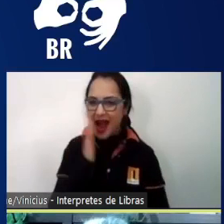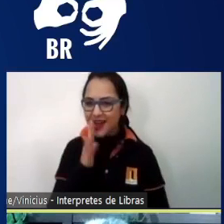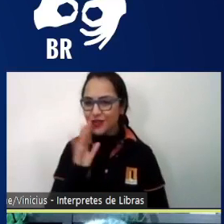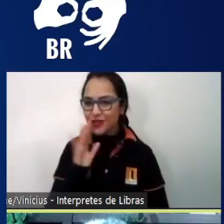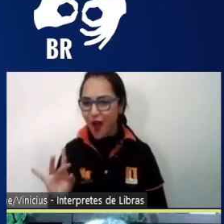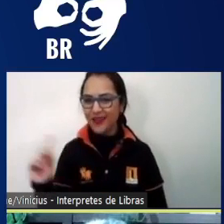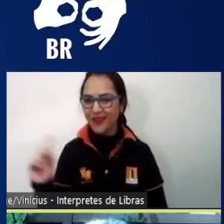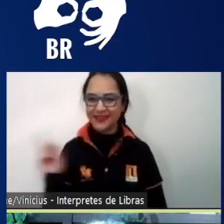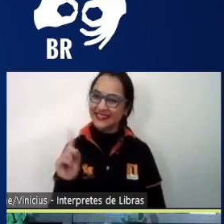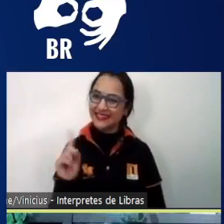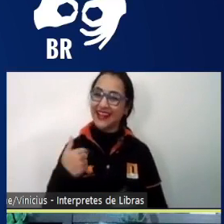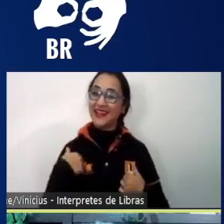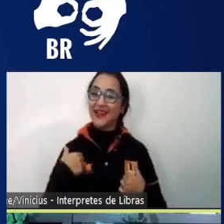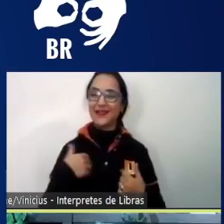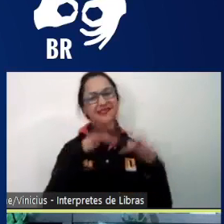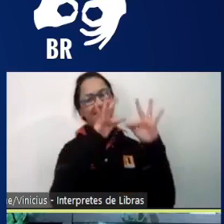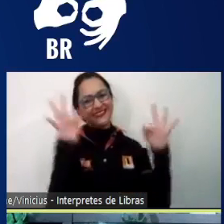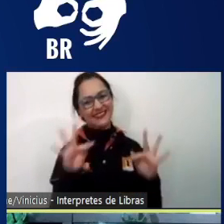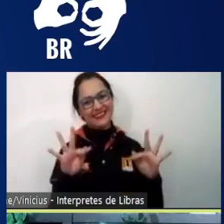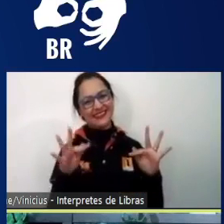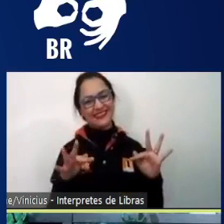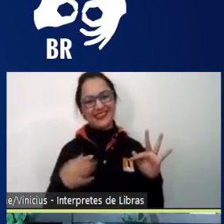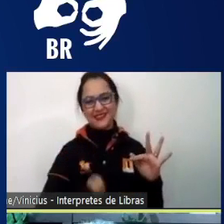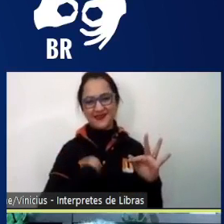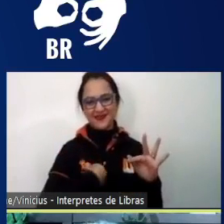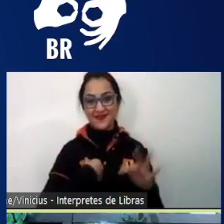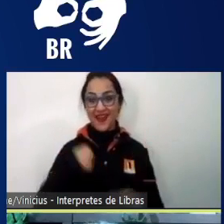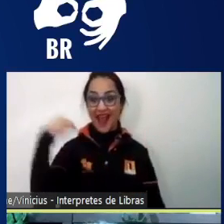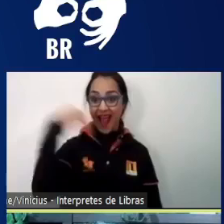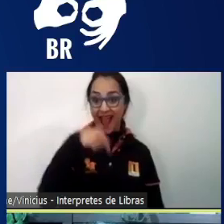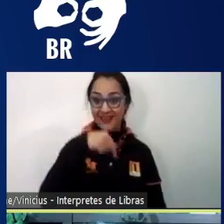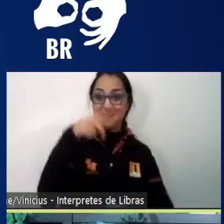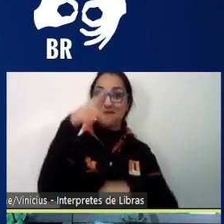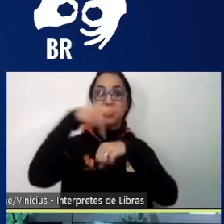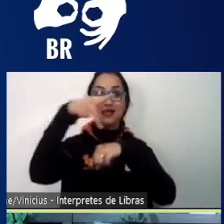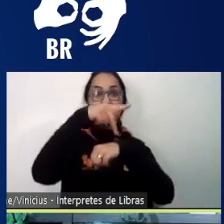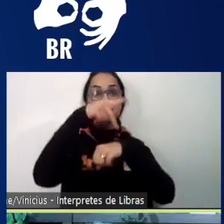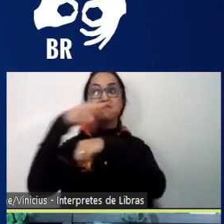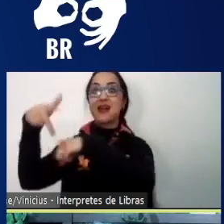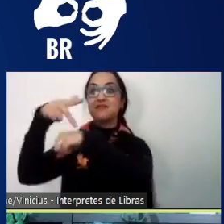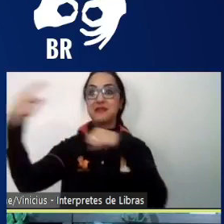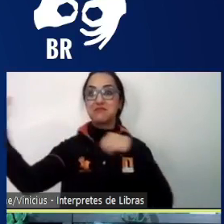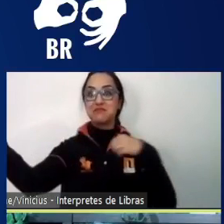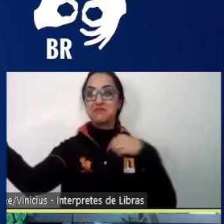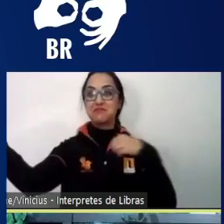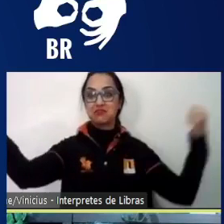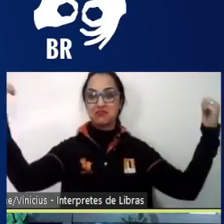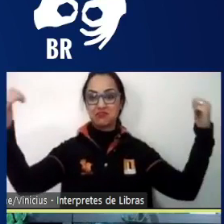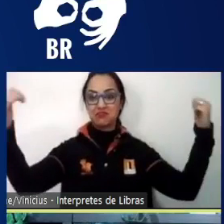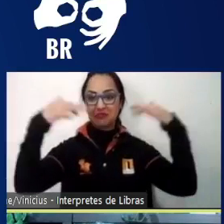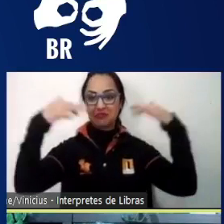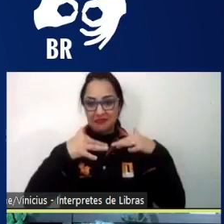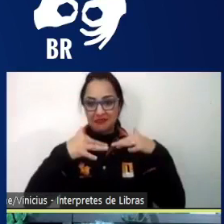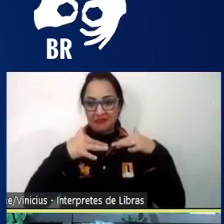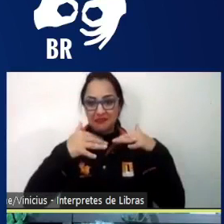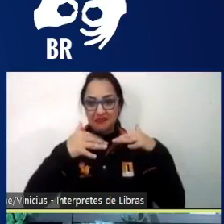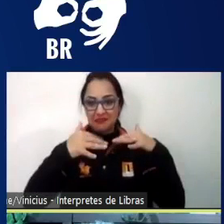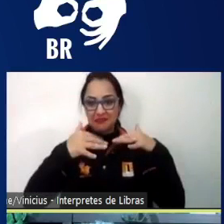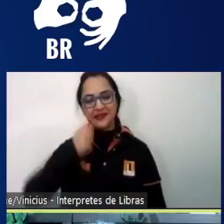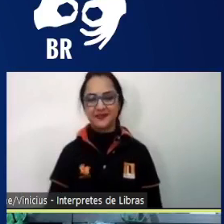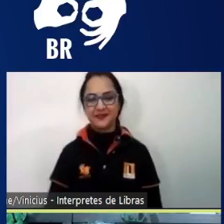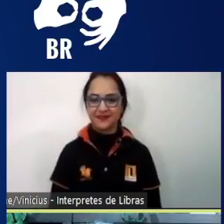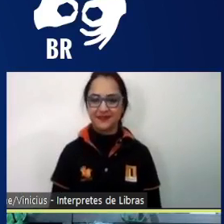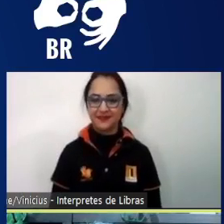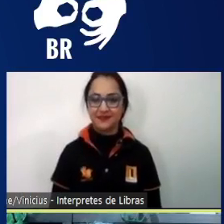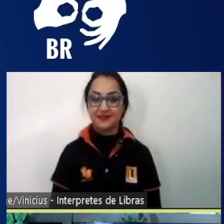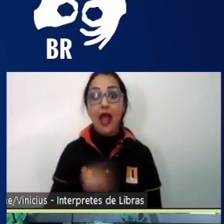de estar aqui num evento que tem muitos países assistindo. É uma missão da